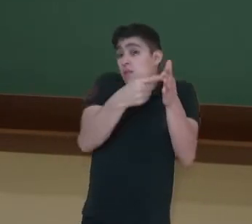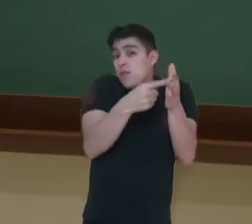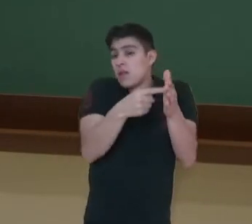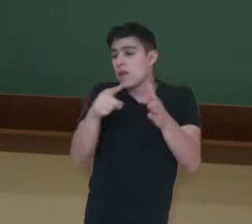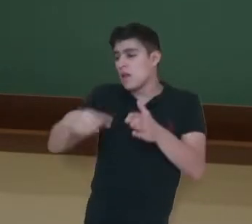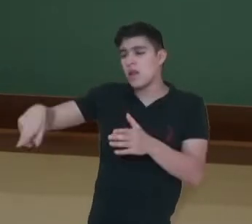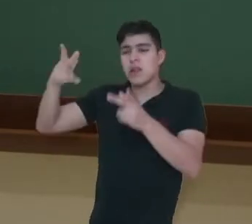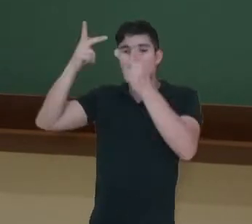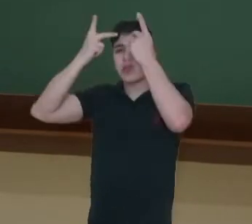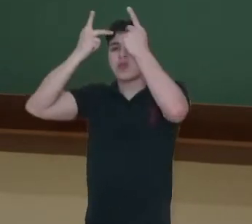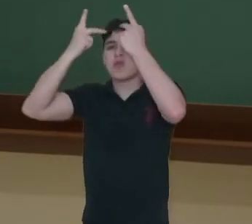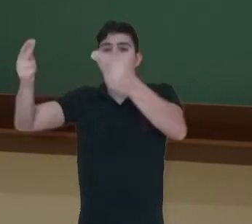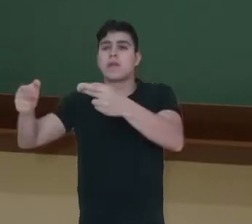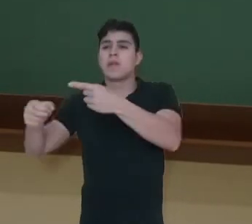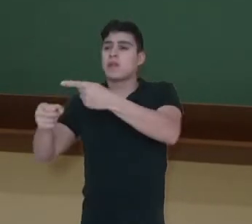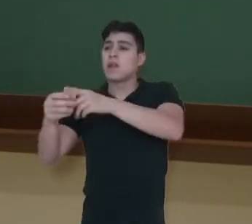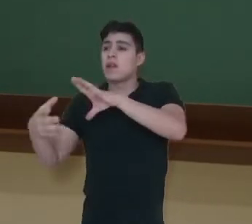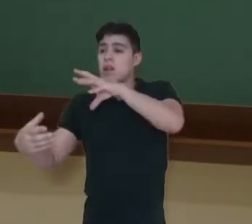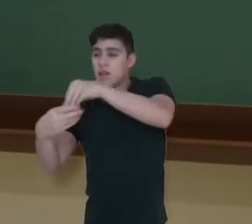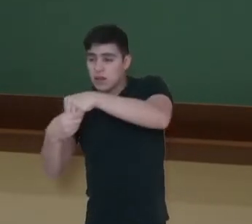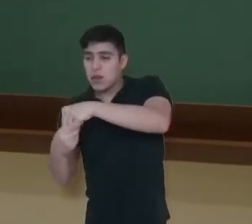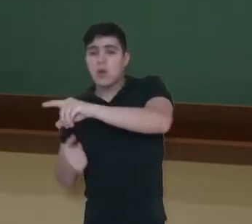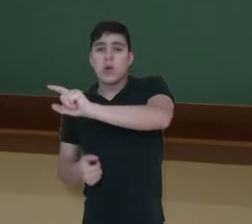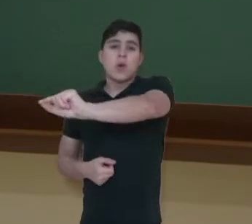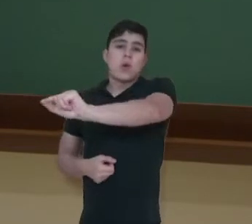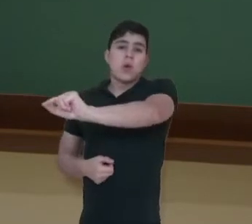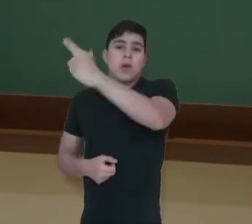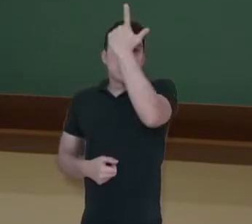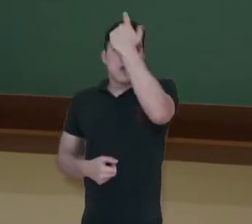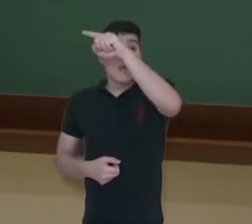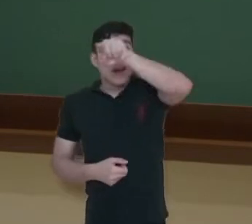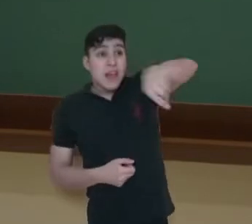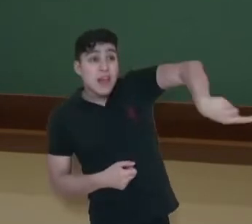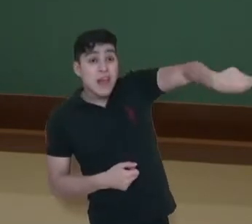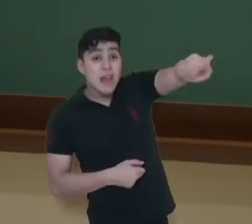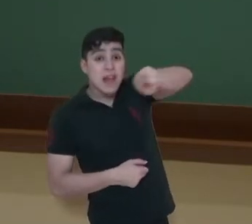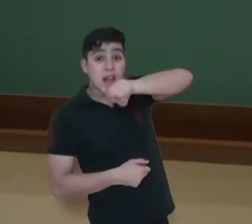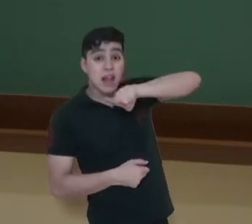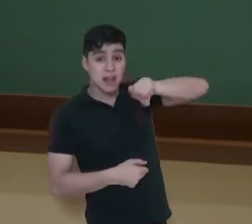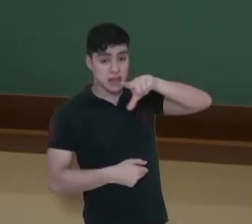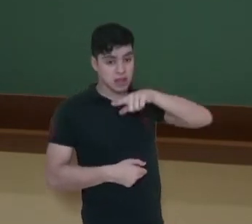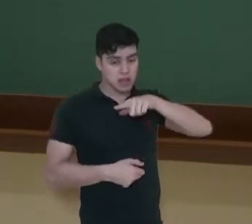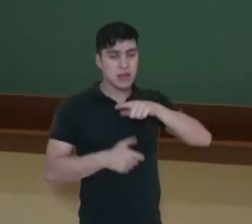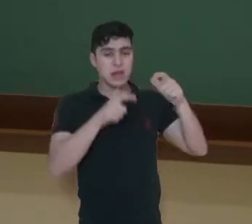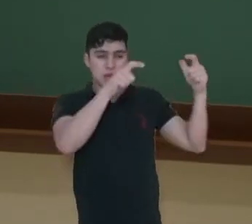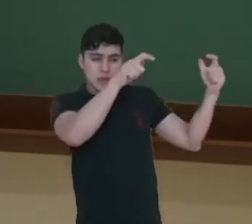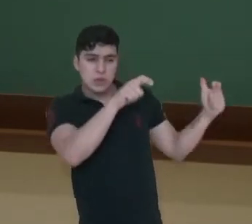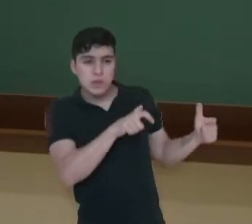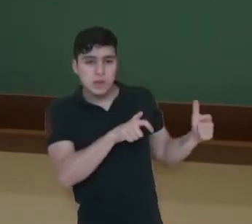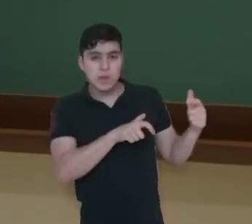cidade normal, mas existe na comunidade porque, de repente, pessoas que são bandidas, vamos colocar dessa